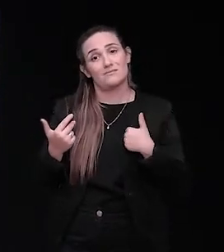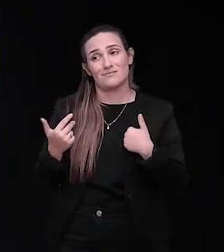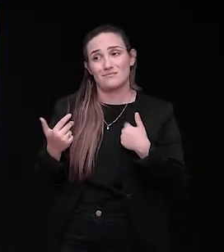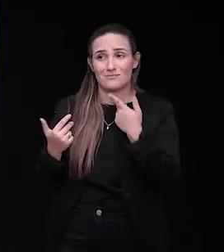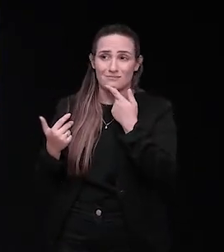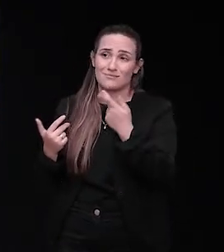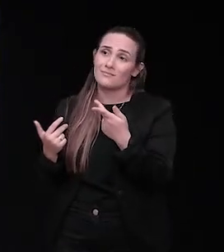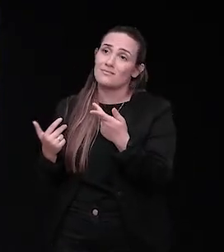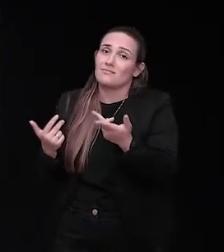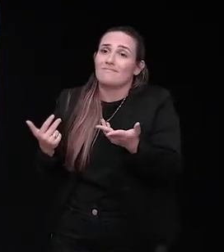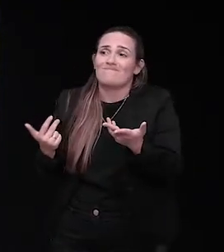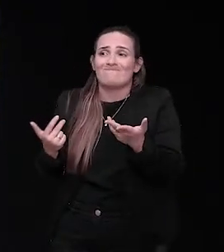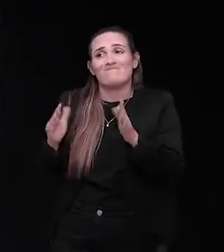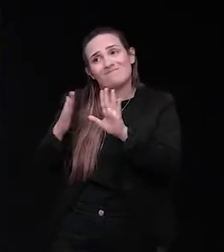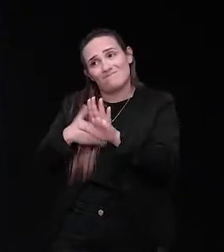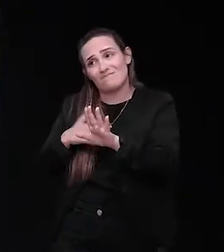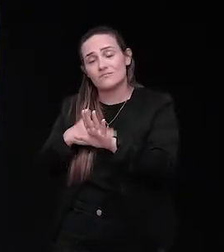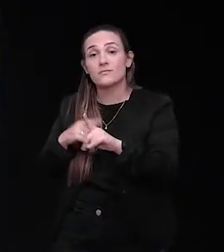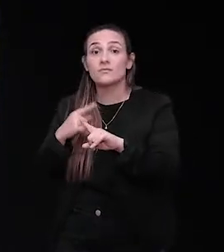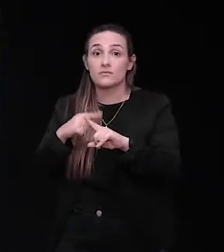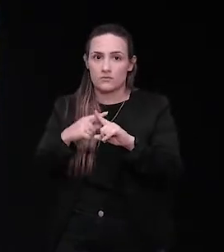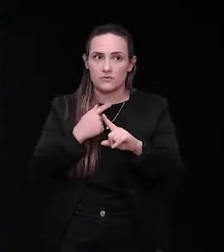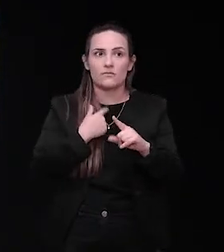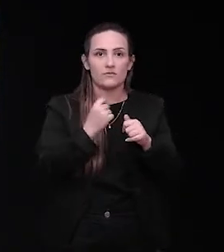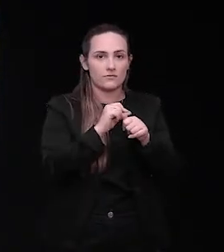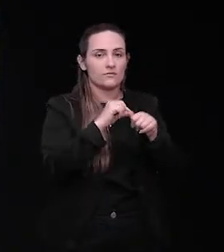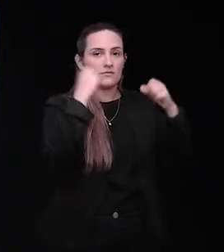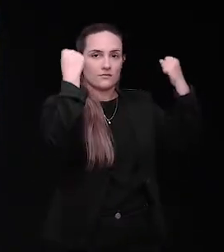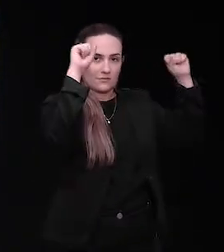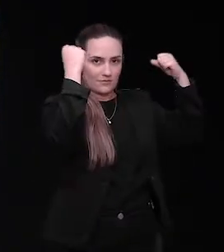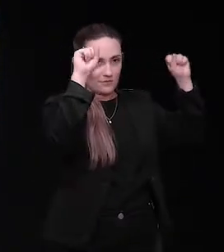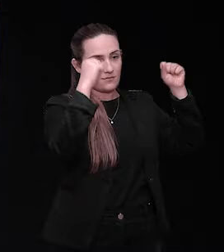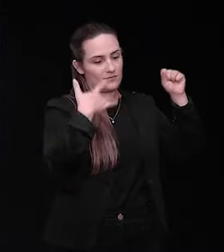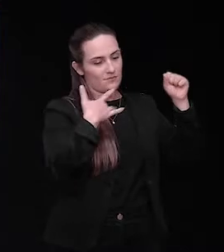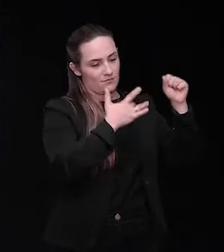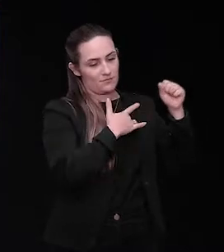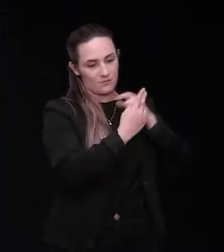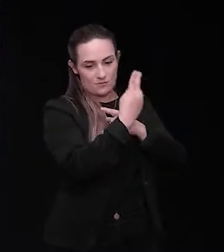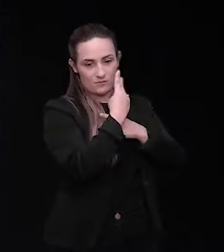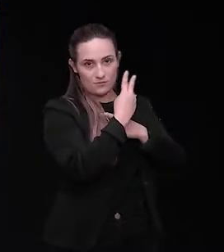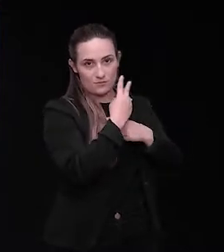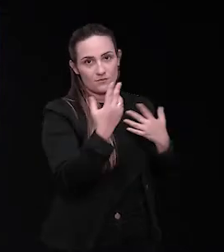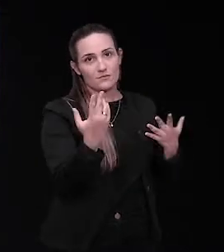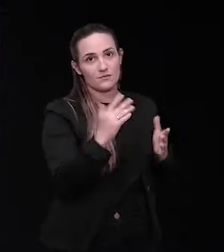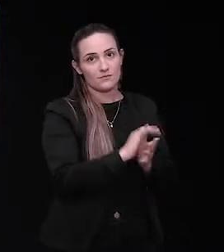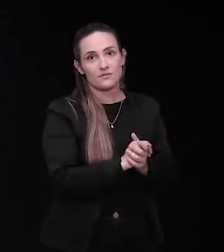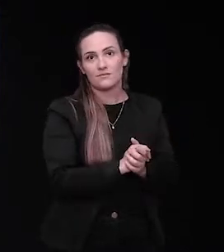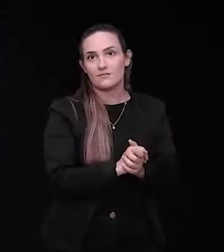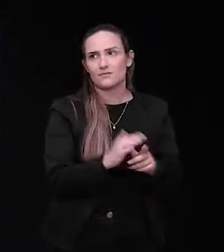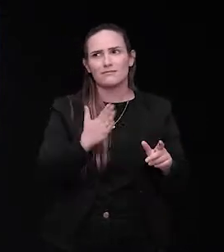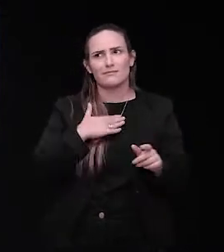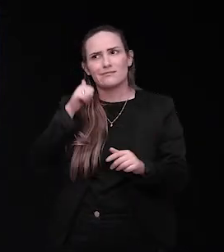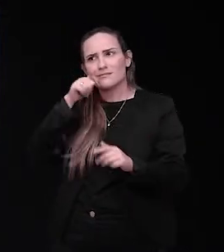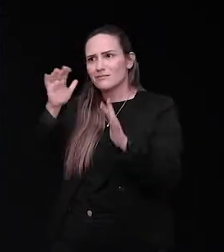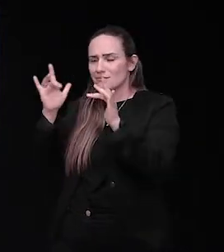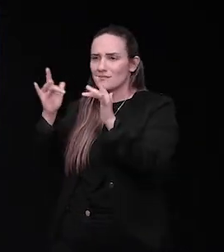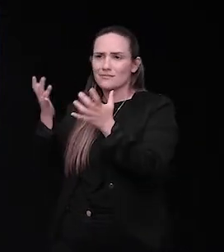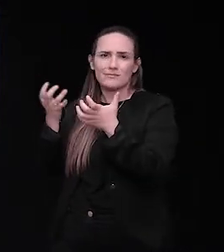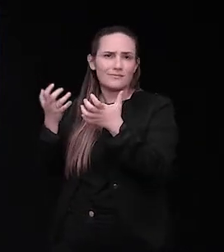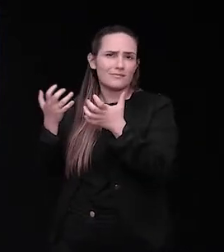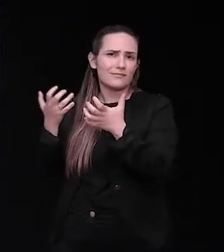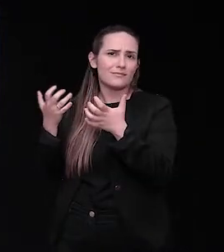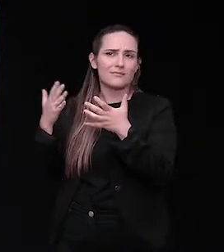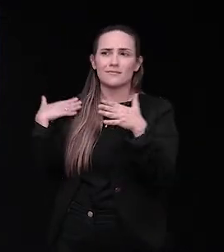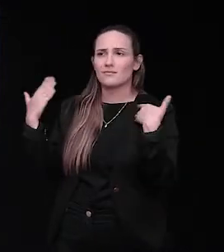sair, boate da hora. Então falou assim, olha, de fato eu fazia atividade física, e tem questão de aguentar a saúde, questão de